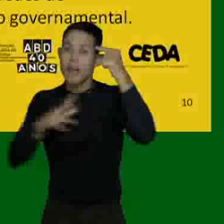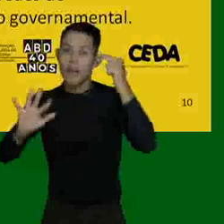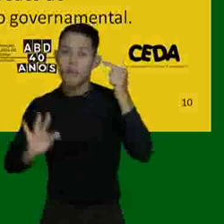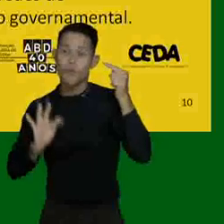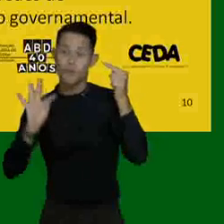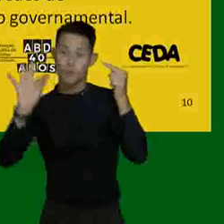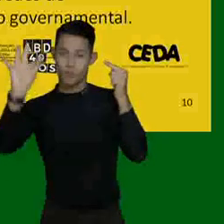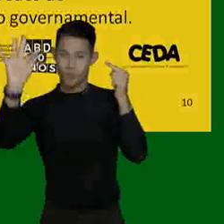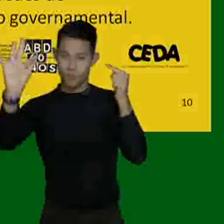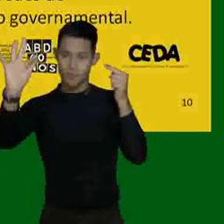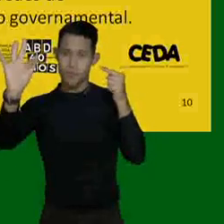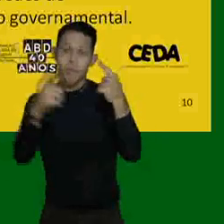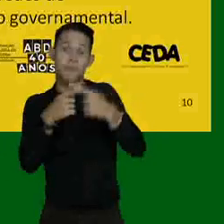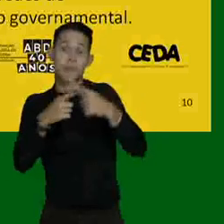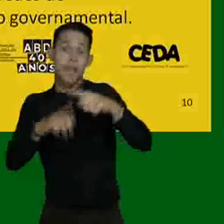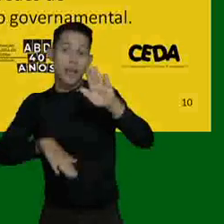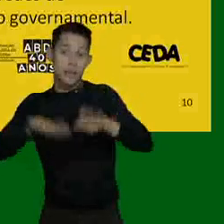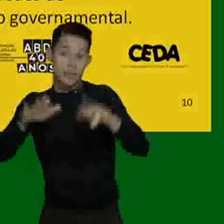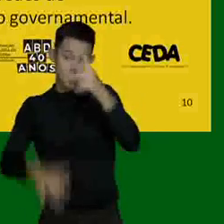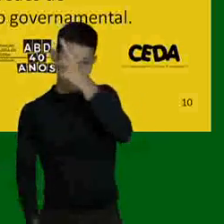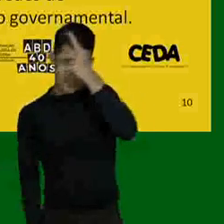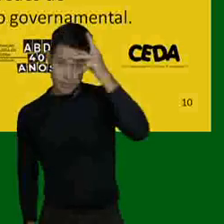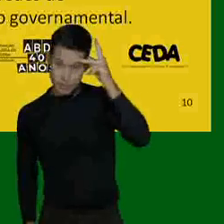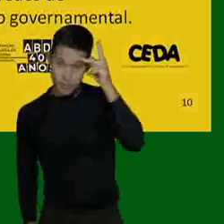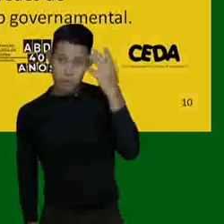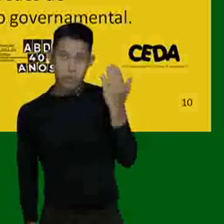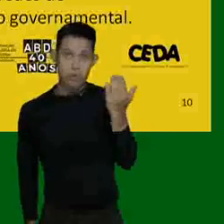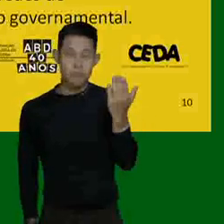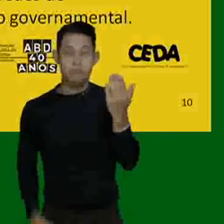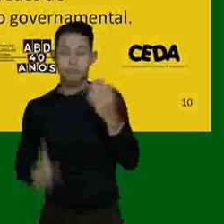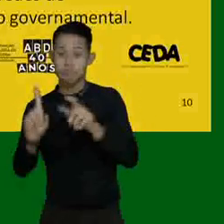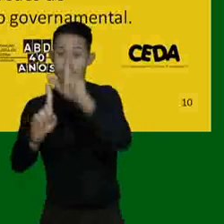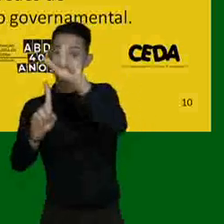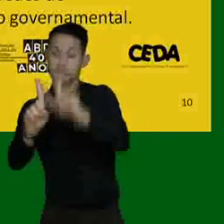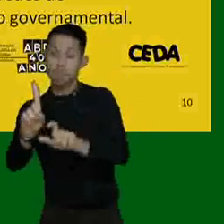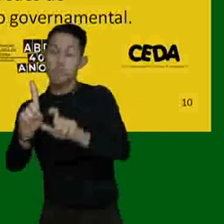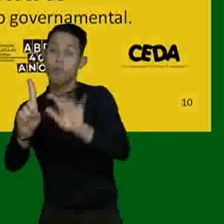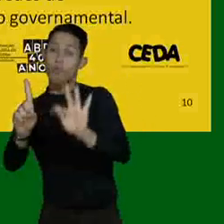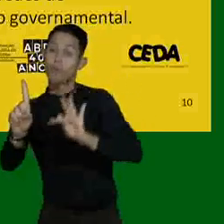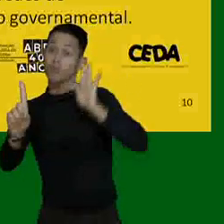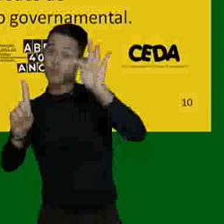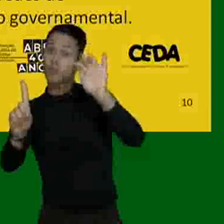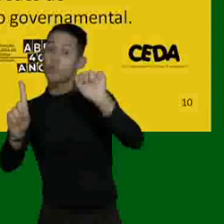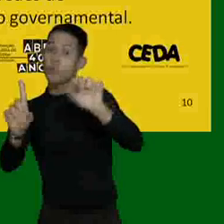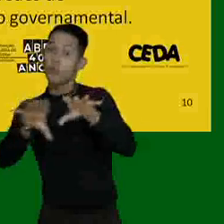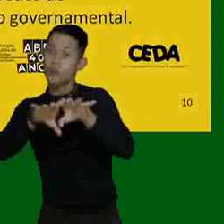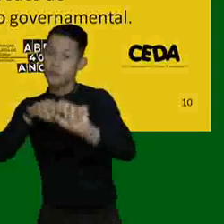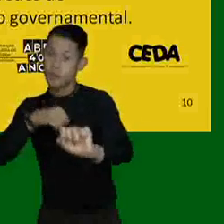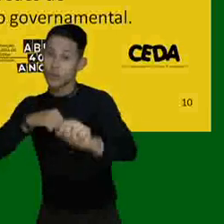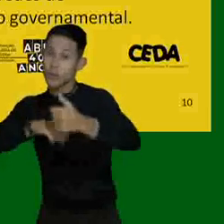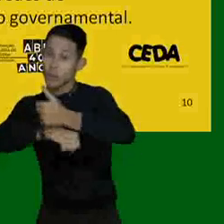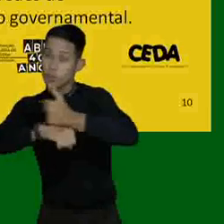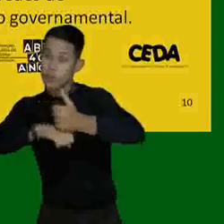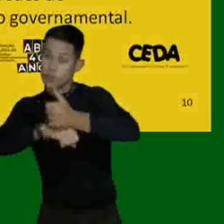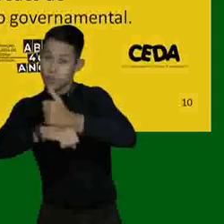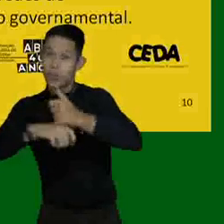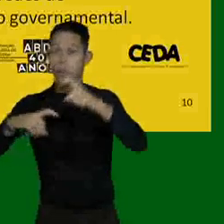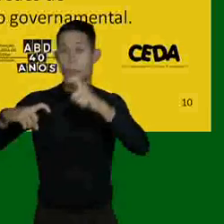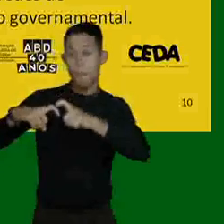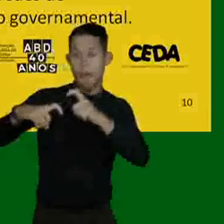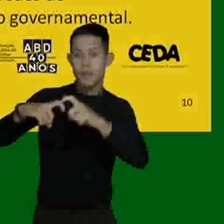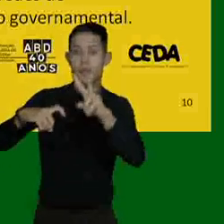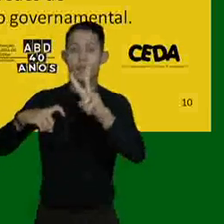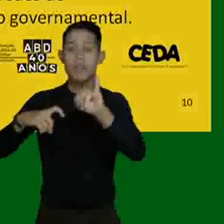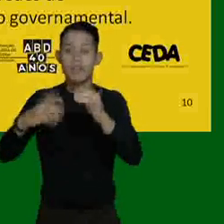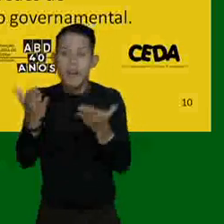estar lá na frente eh sendo um profissional que vai estar nos atendendo pode ser um médico que vai nos atender